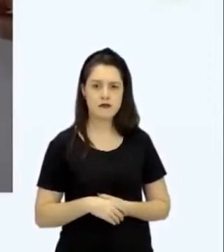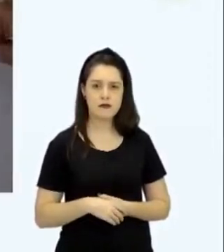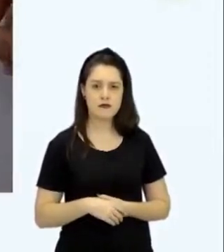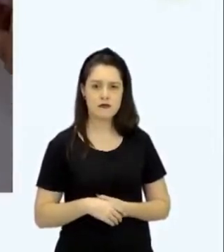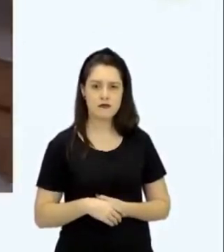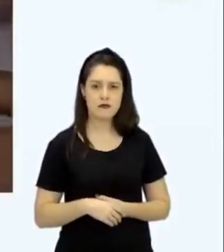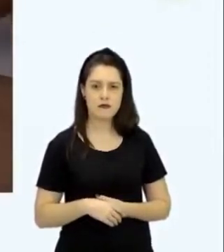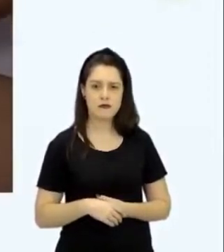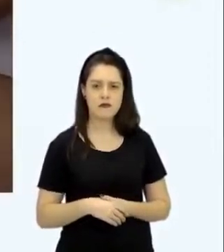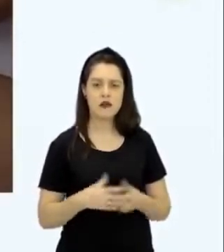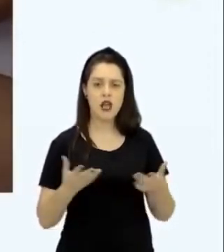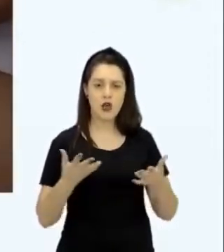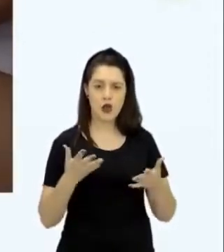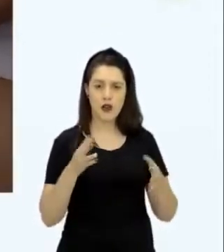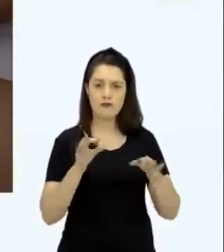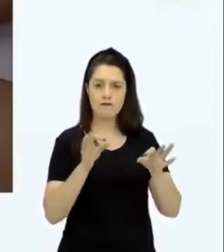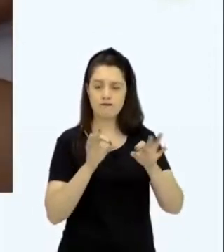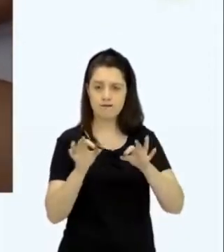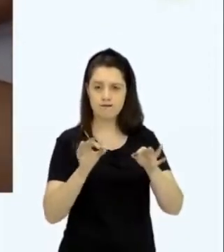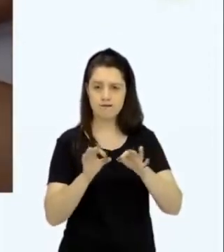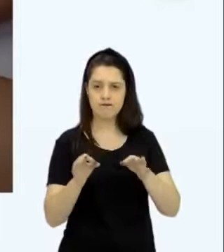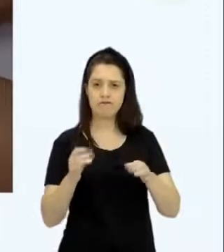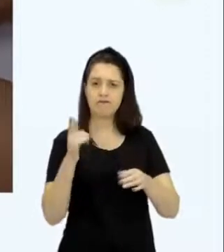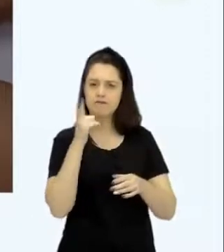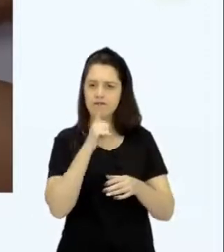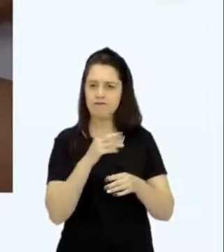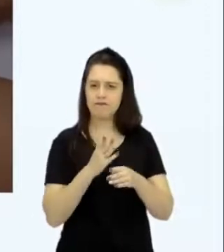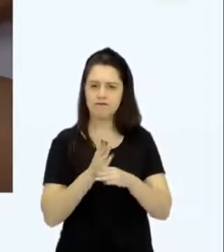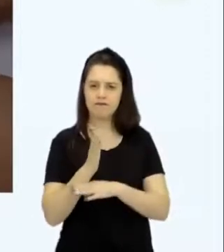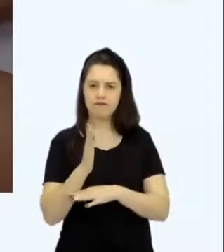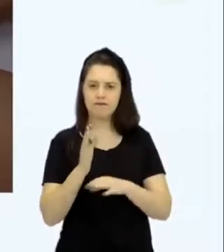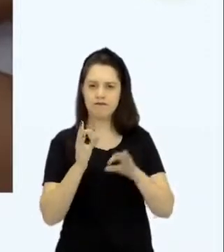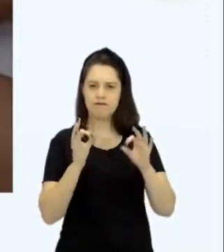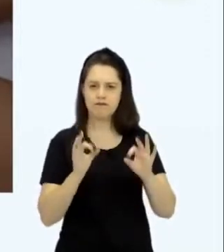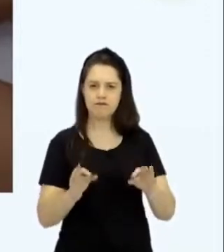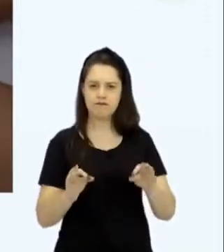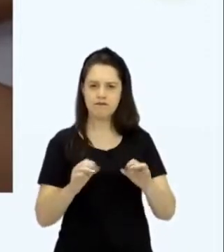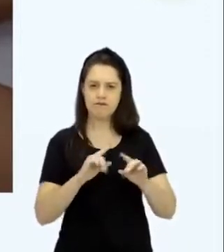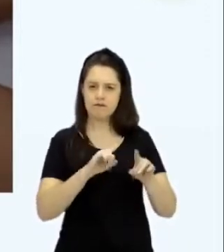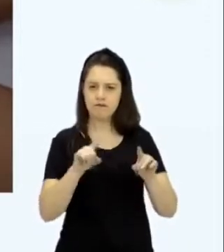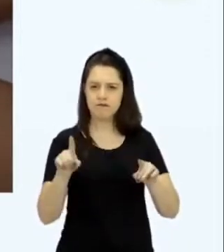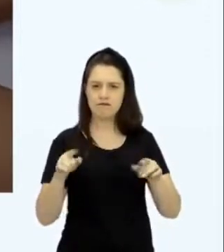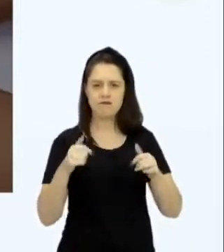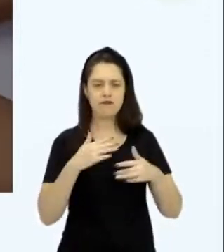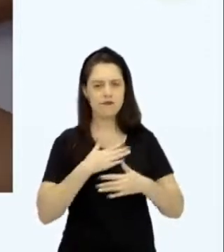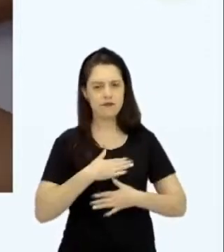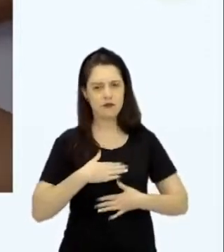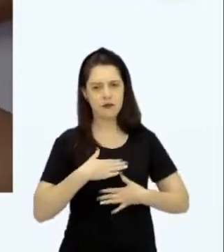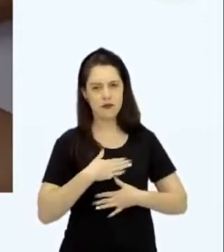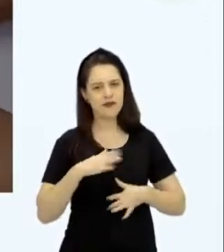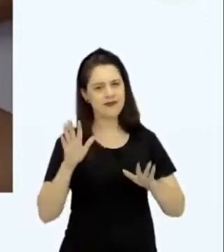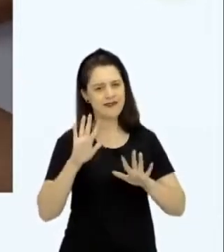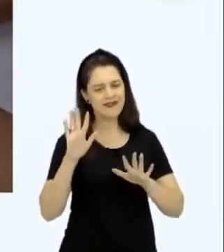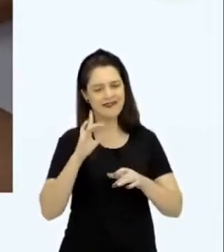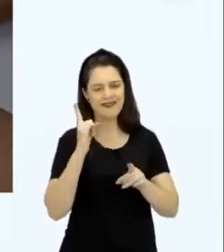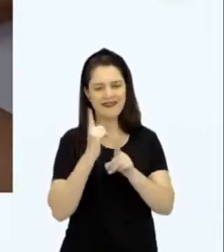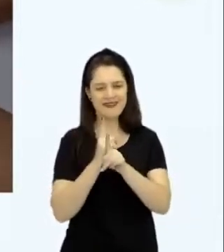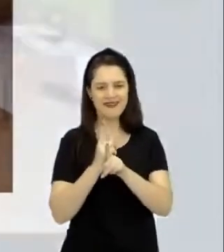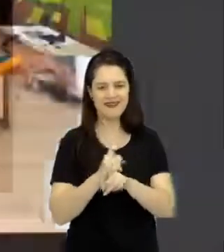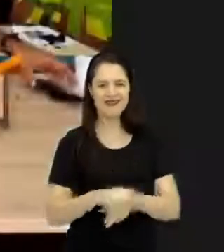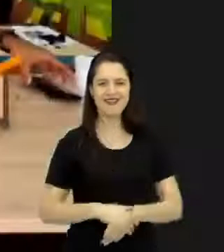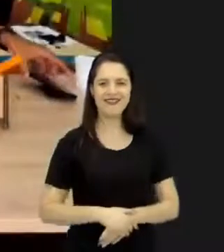Então, o nosso projeto deu super certo. Espero que vocês tenham gostado e até mais!